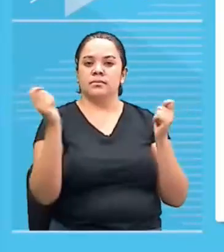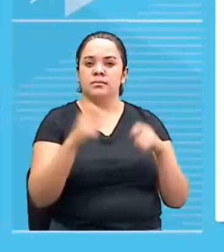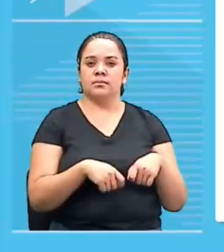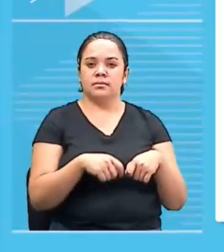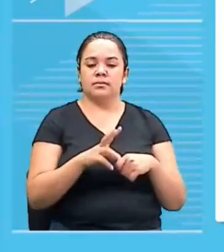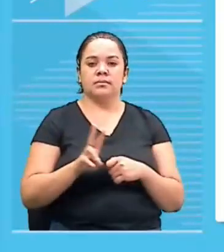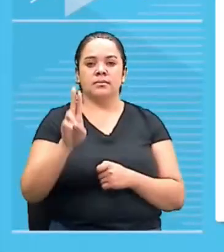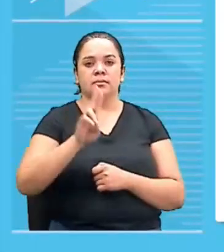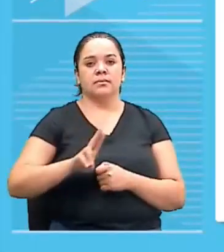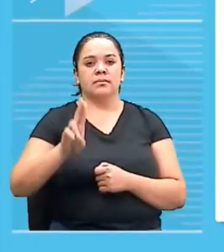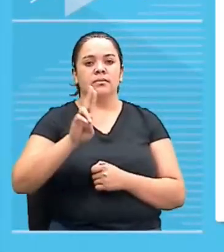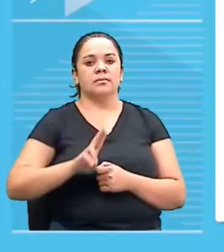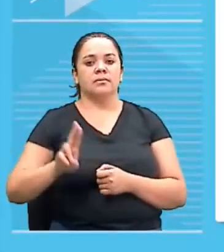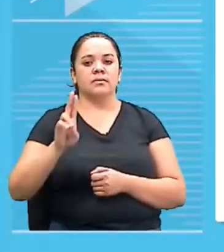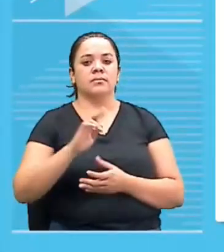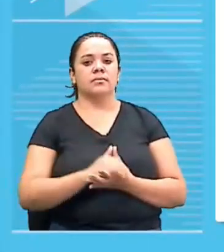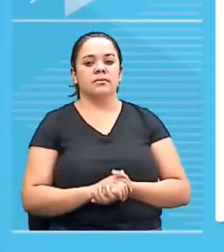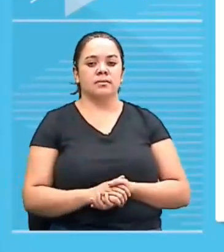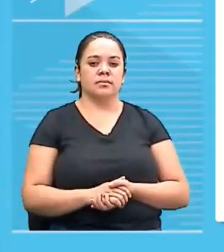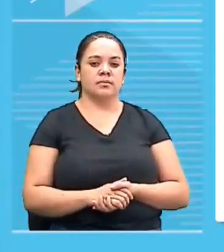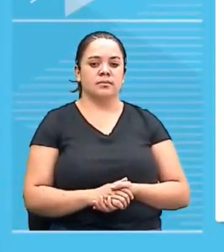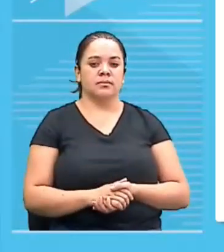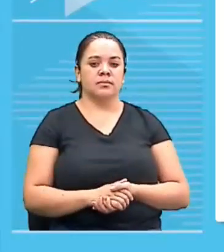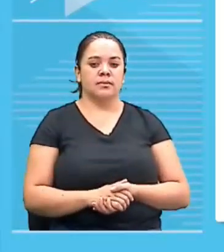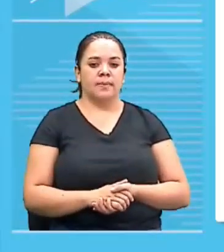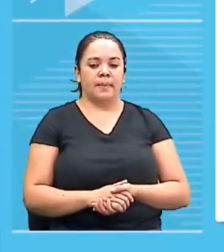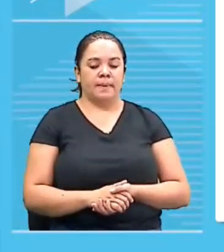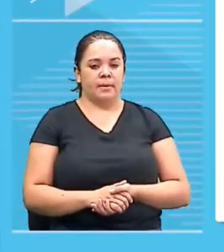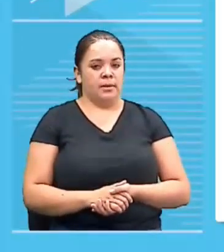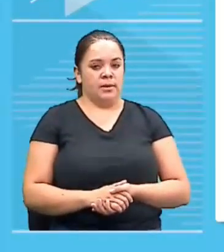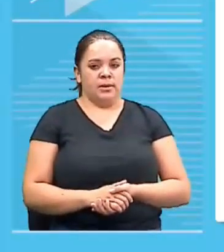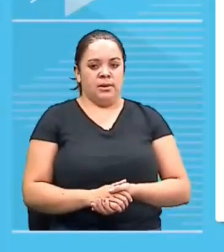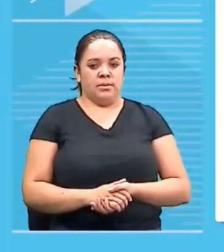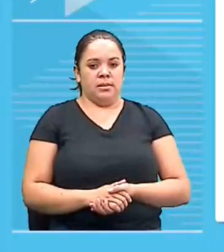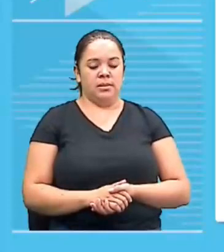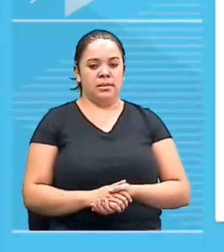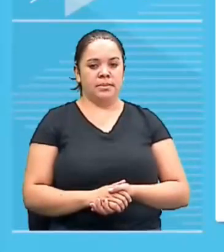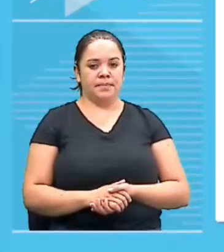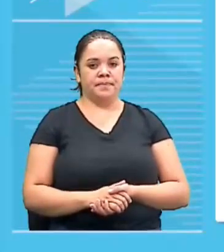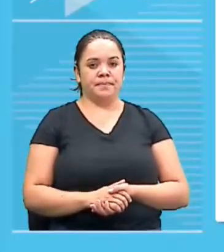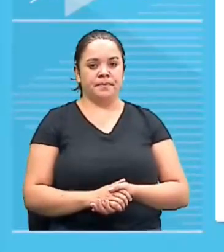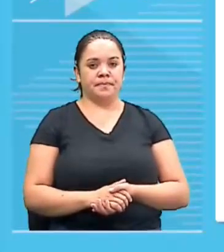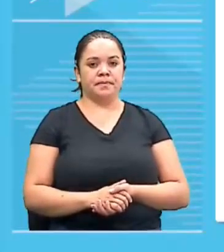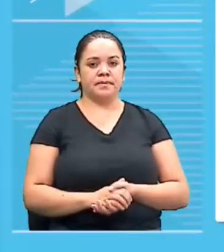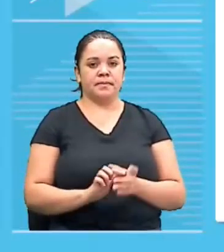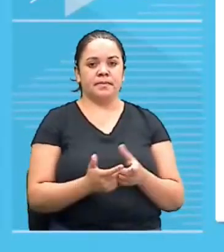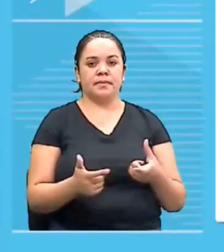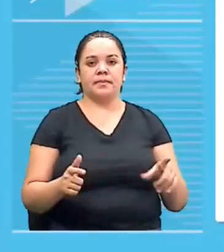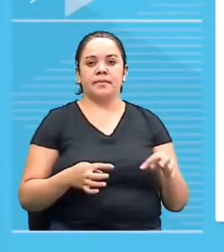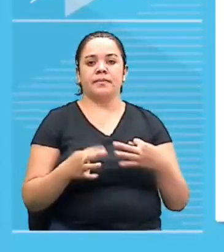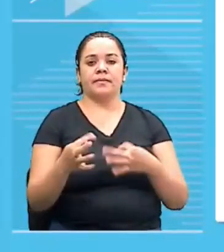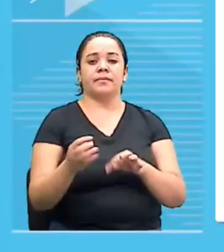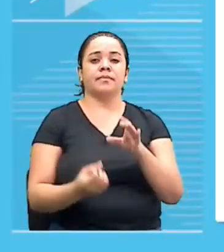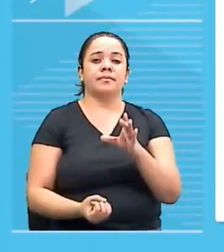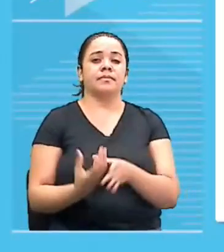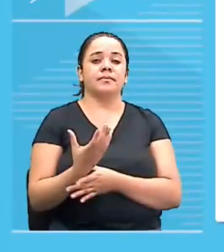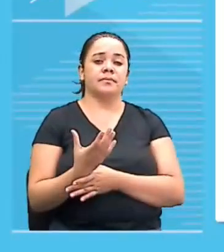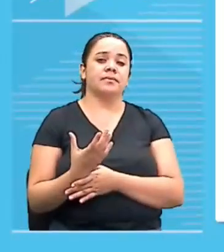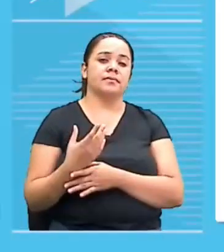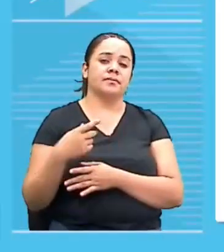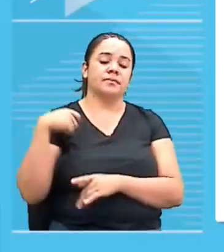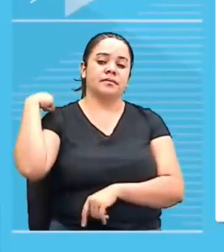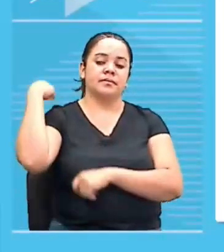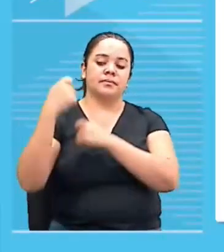de utilizarmos as grandes tecnologias que foram criadas ao longo dos anos.